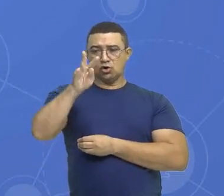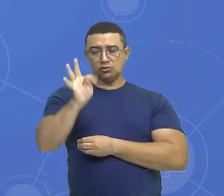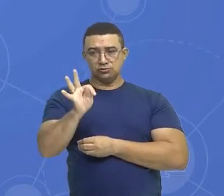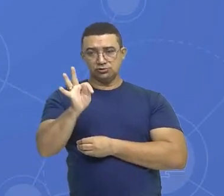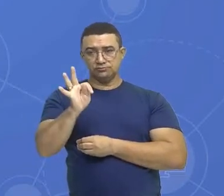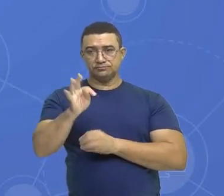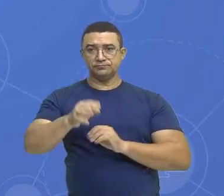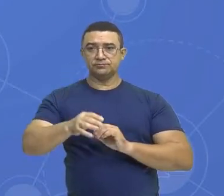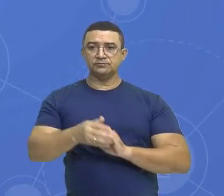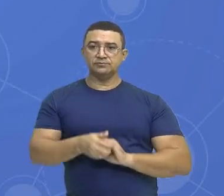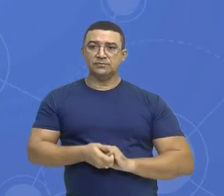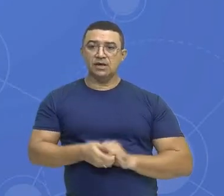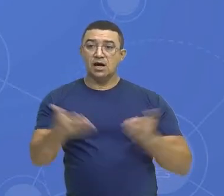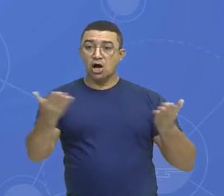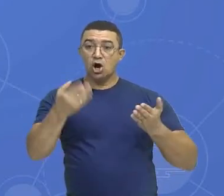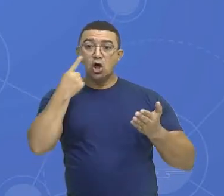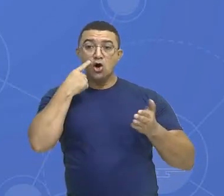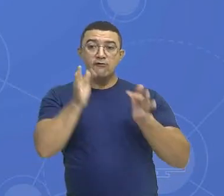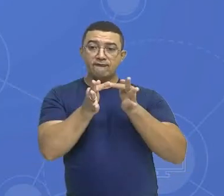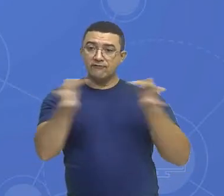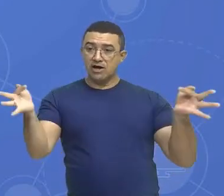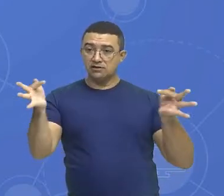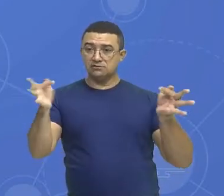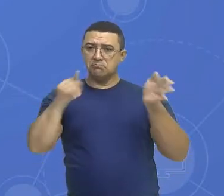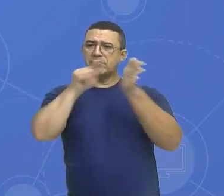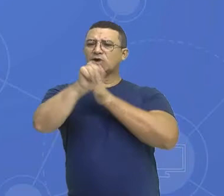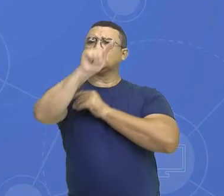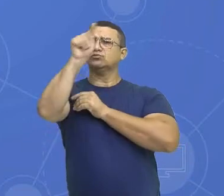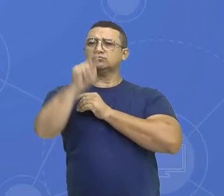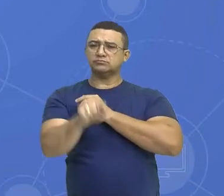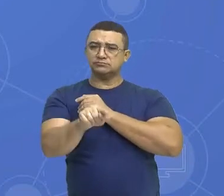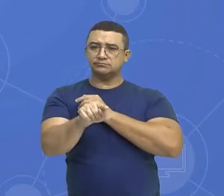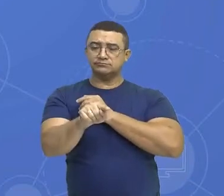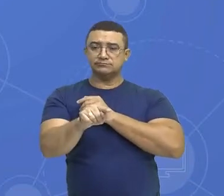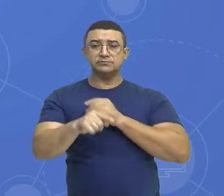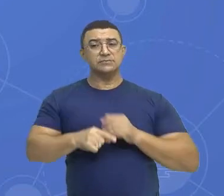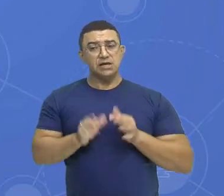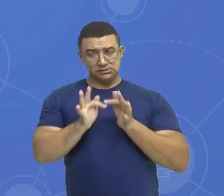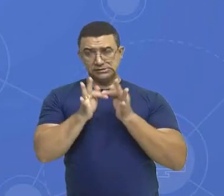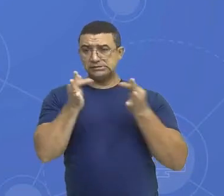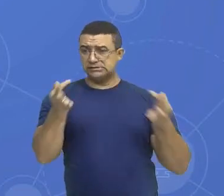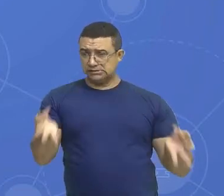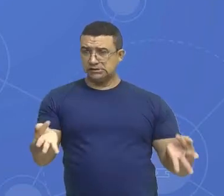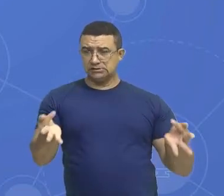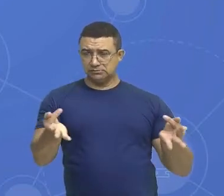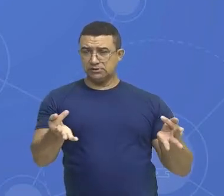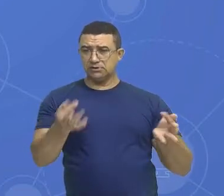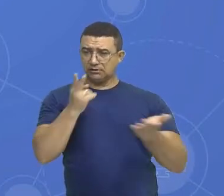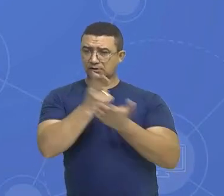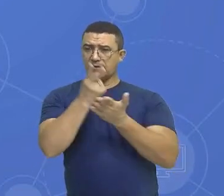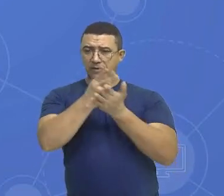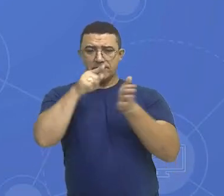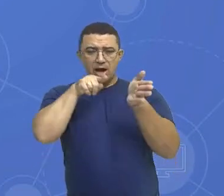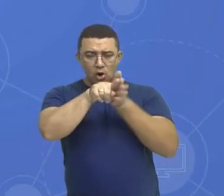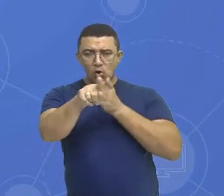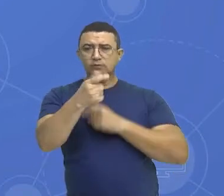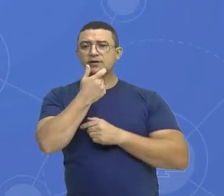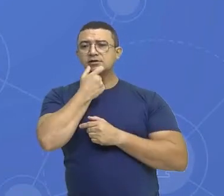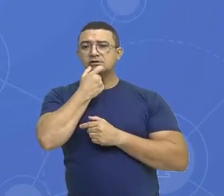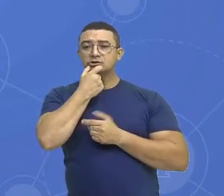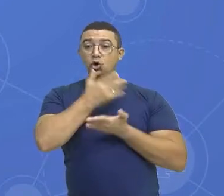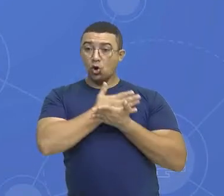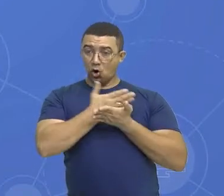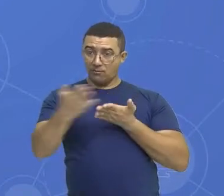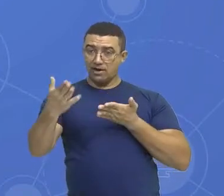vai ver a forma interrogativa. O que muda, gente? Simples, como todas as perguntas em língua inglesa, eu vou iniciar com o